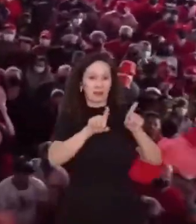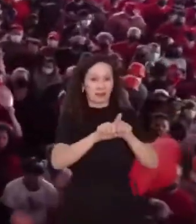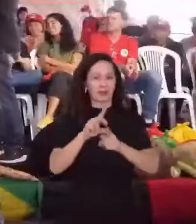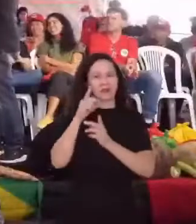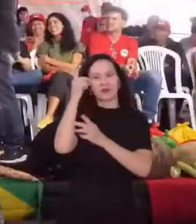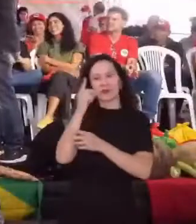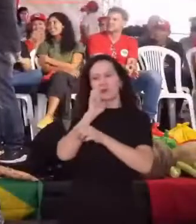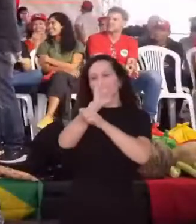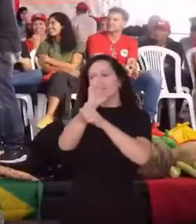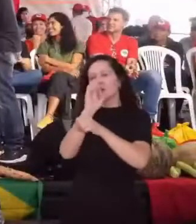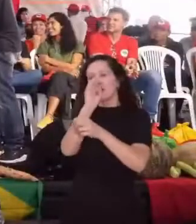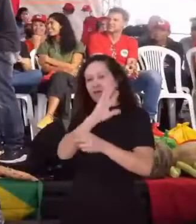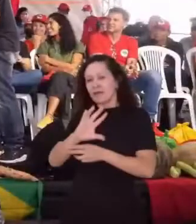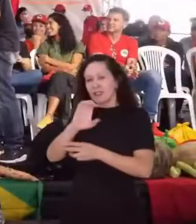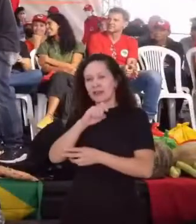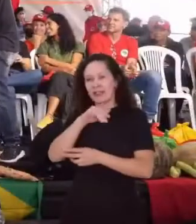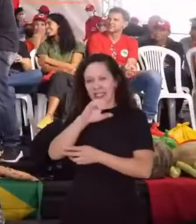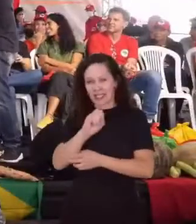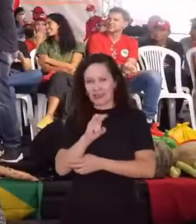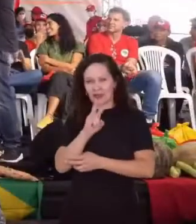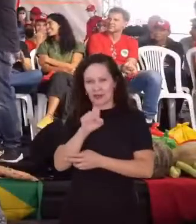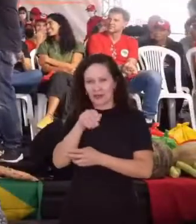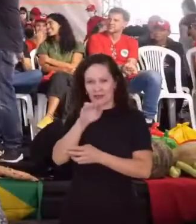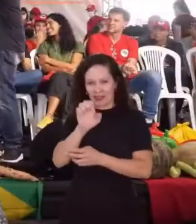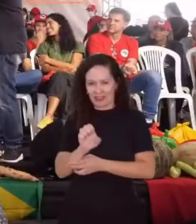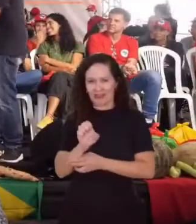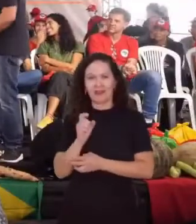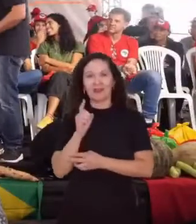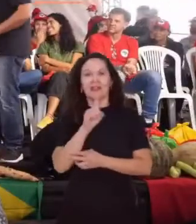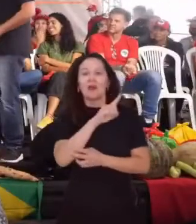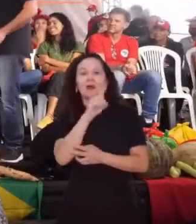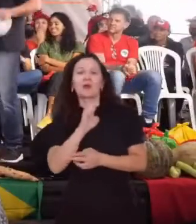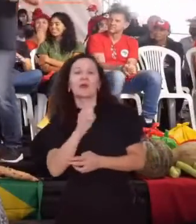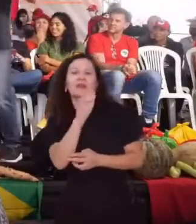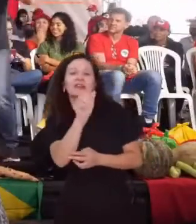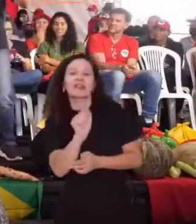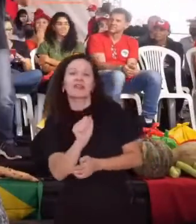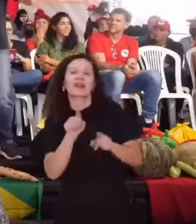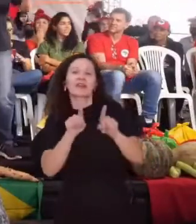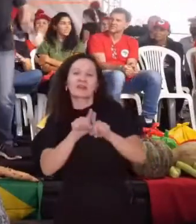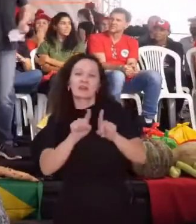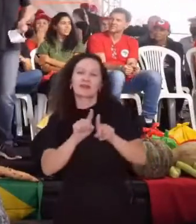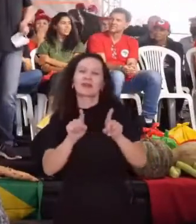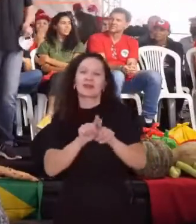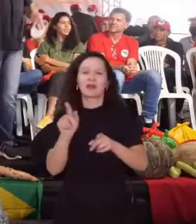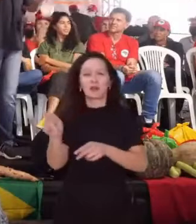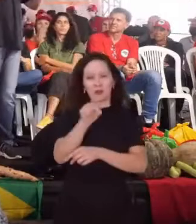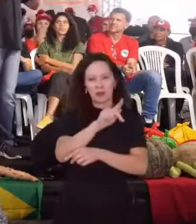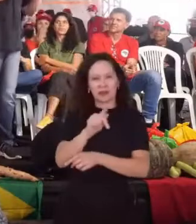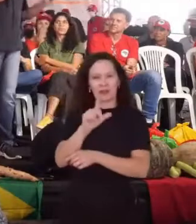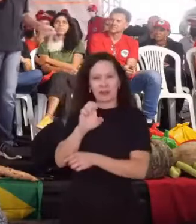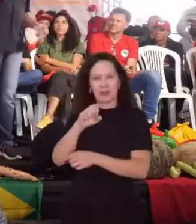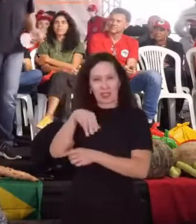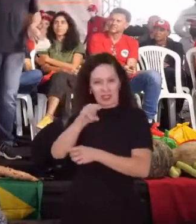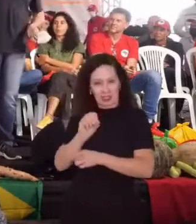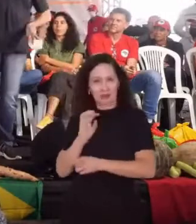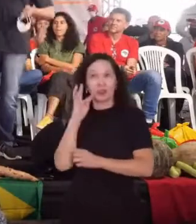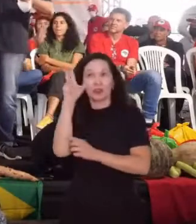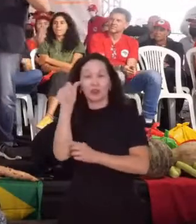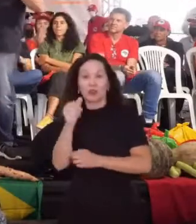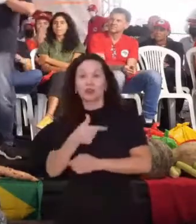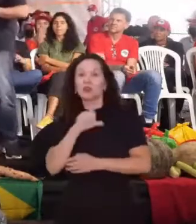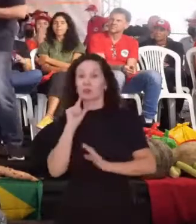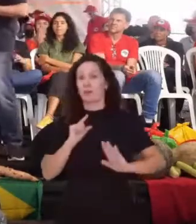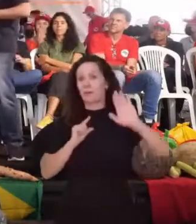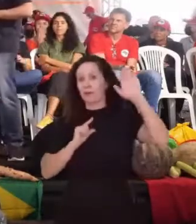aqui, o deputado federal Zeca Dirceu, deputado estadual professor Lemos e todos os pré-candidatos do partido nosso.